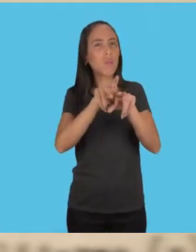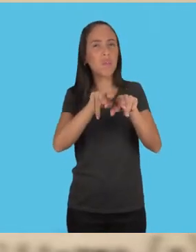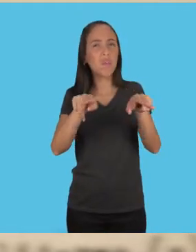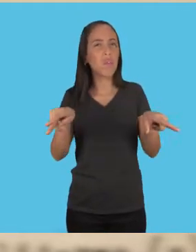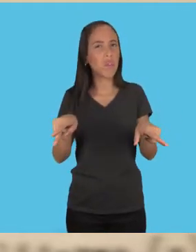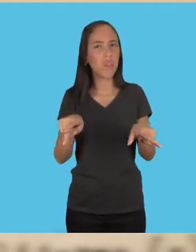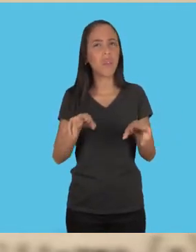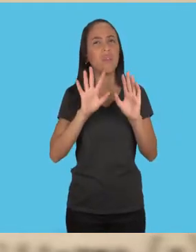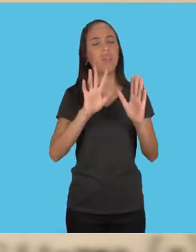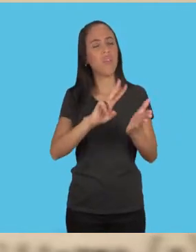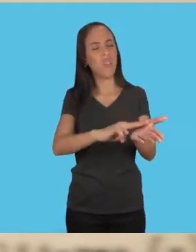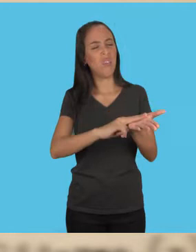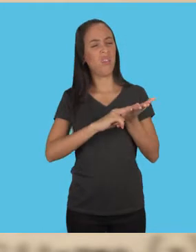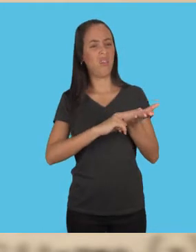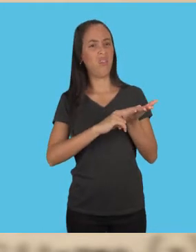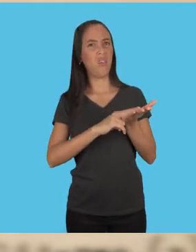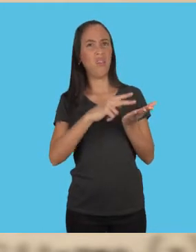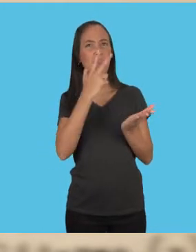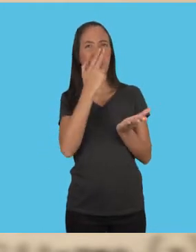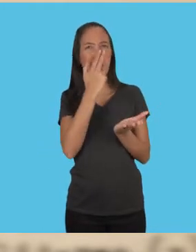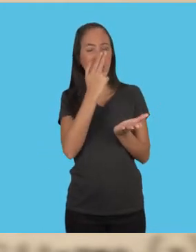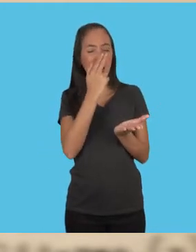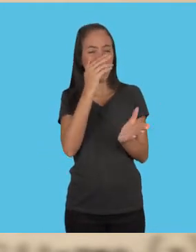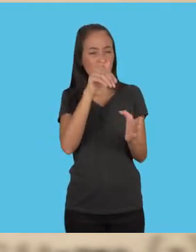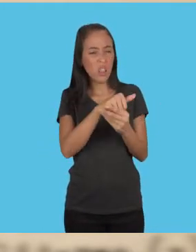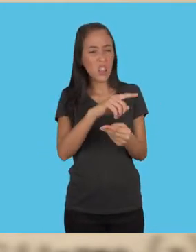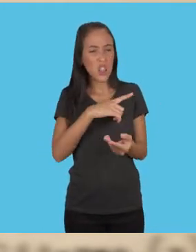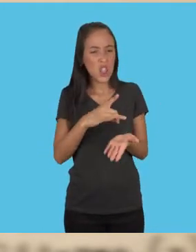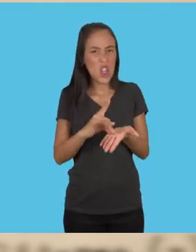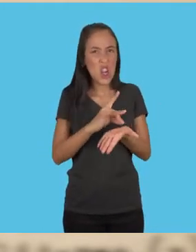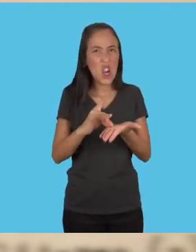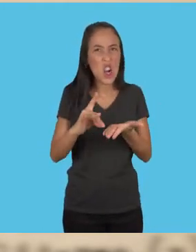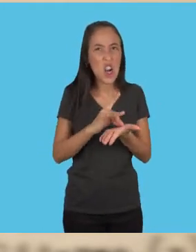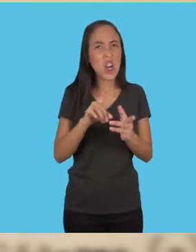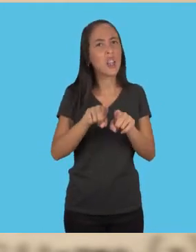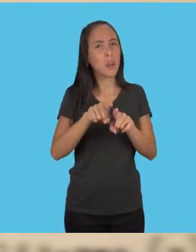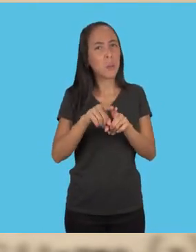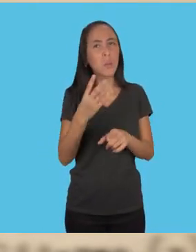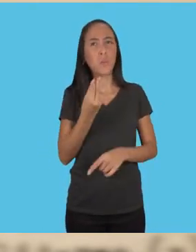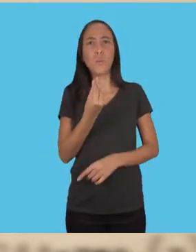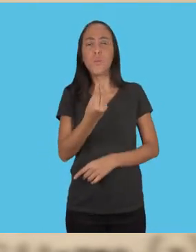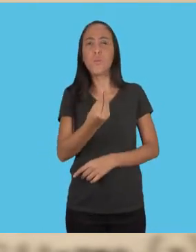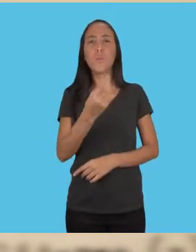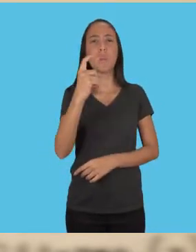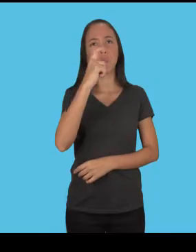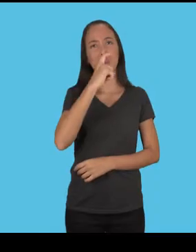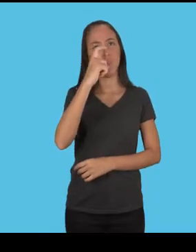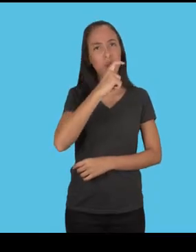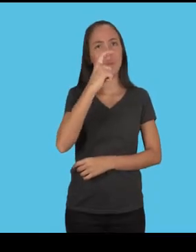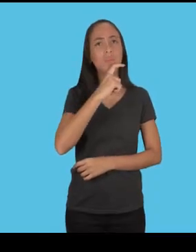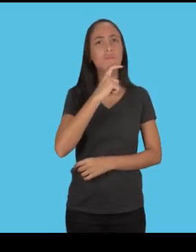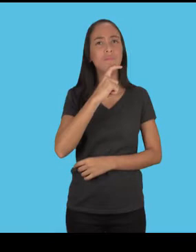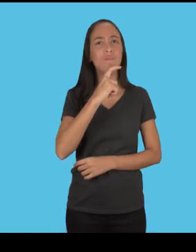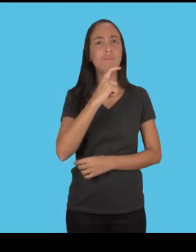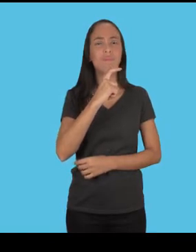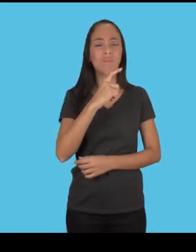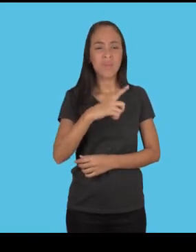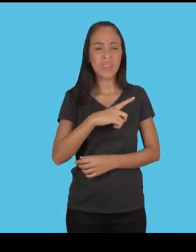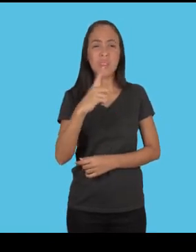carta realmente cheia de fel, cheia de ódio e de mentiras. Mentiras, algumas